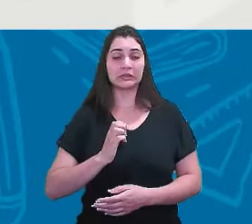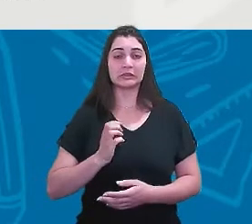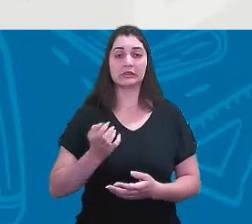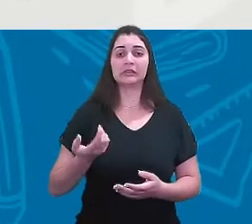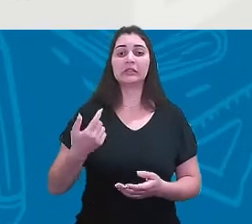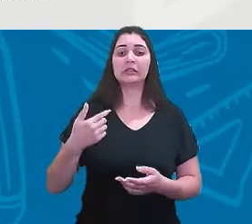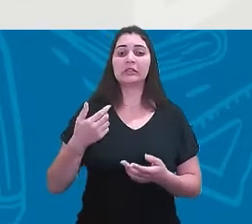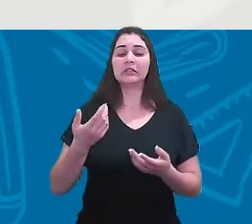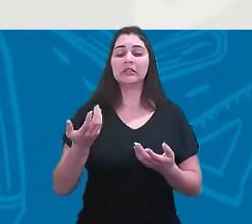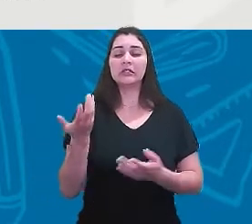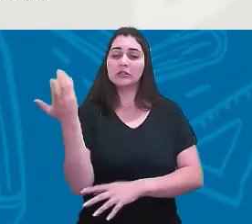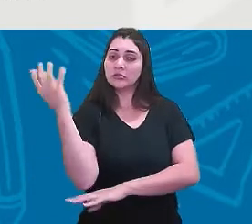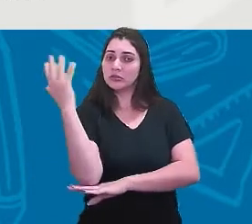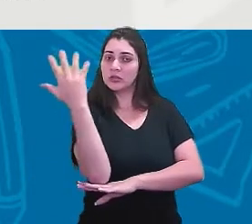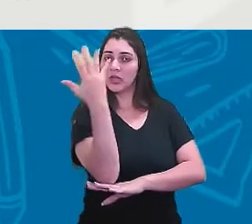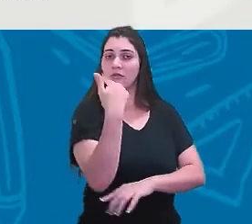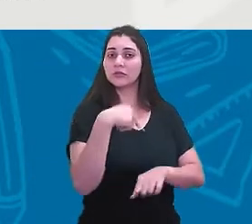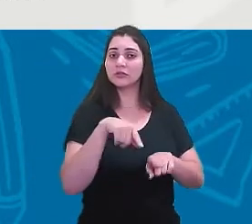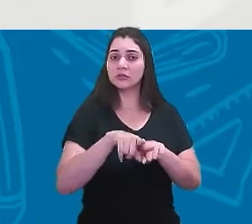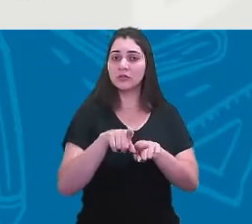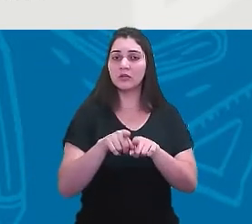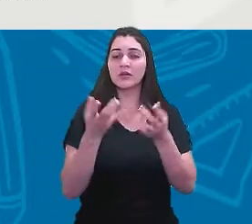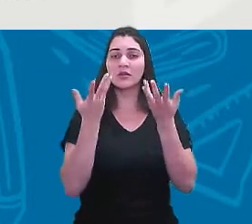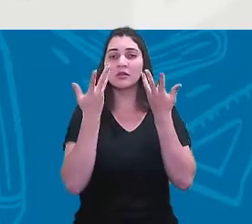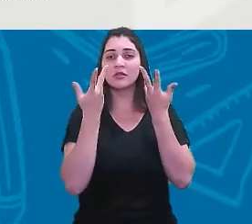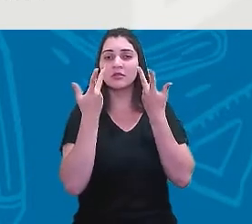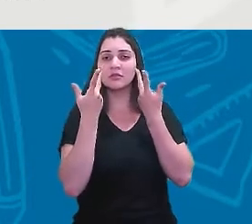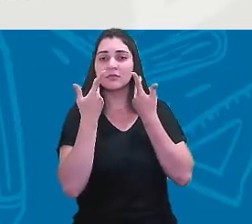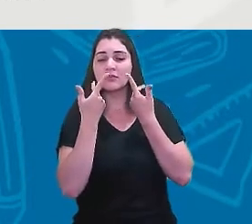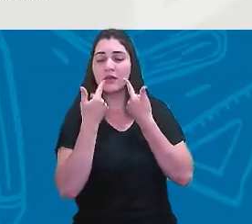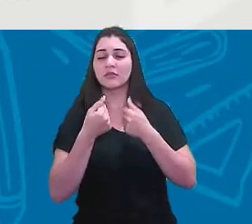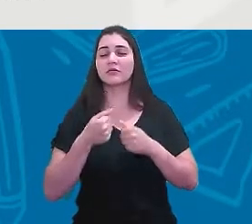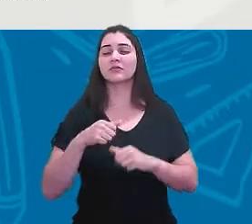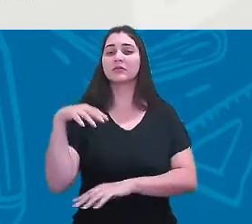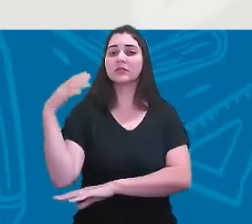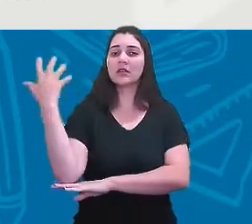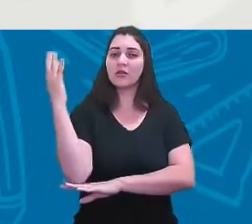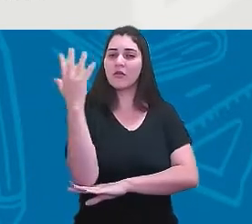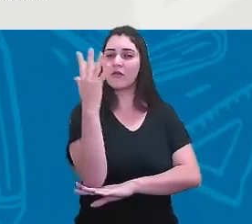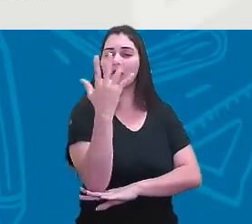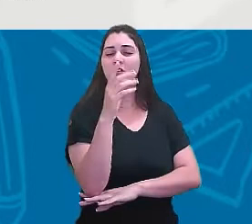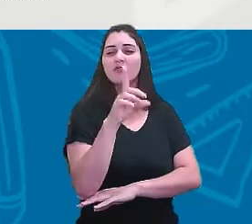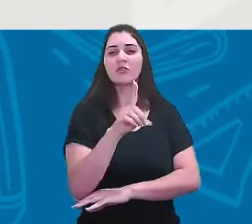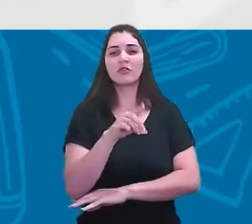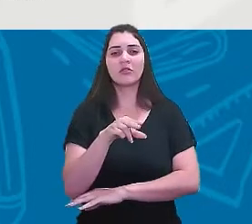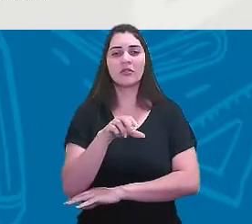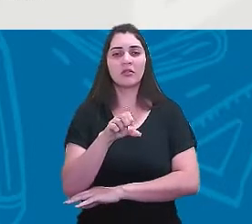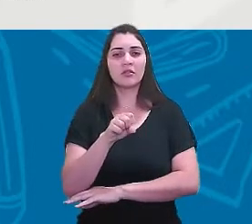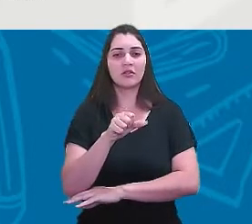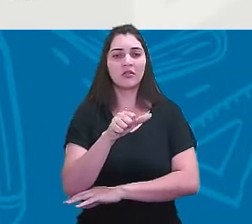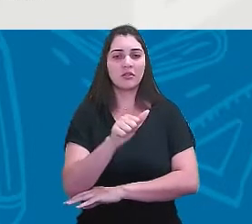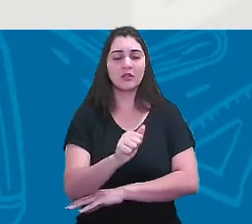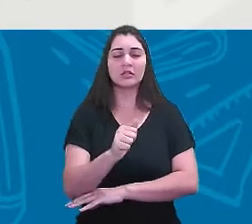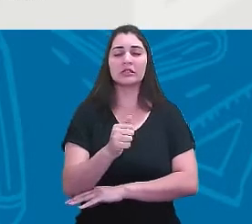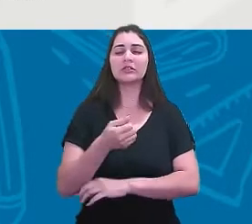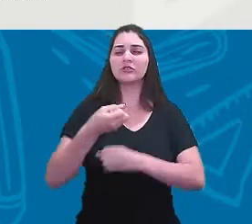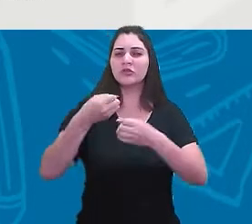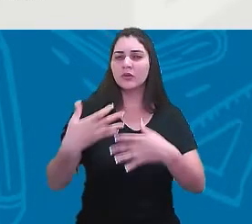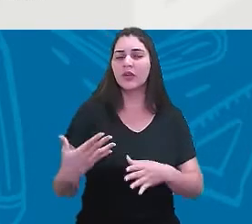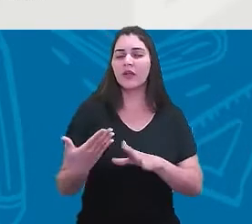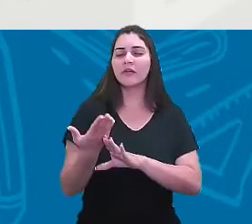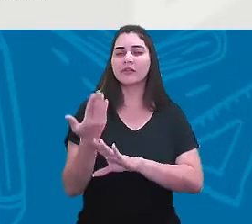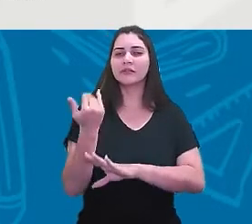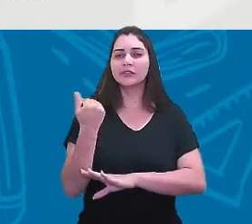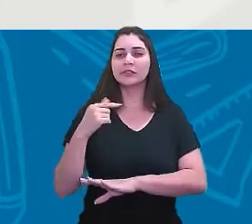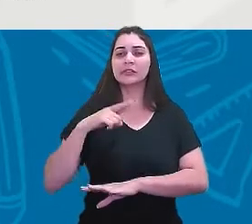de vegetais quanto de animais. É uma floresta densa, como eu tinha falado para vocês anteriormente, né?